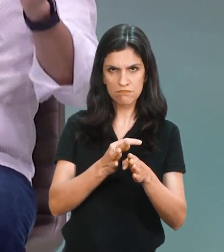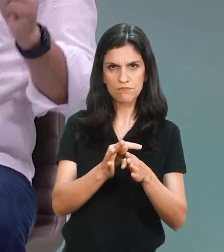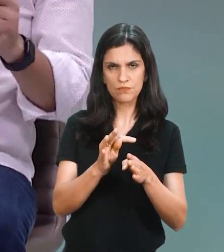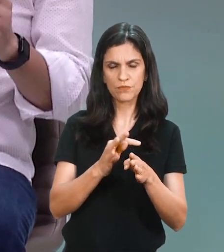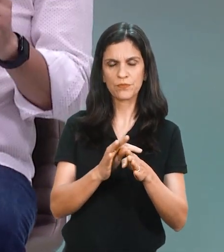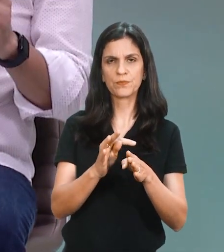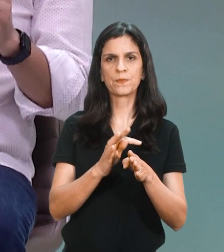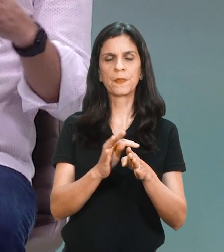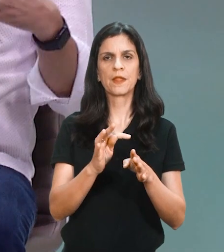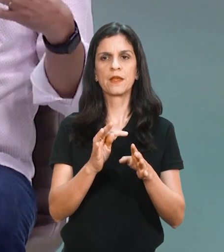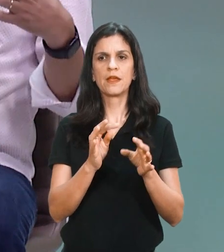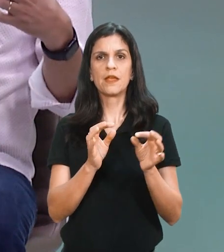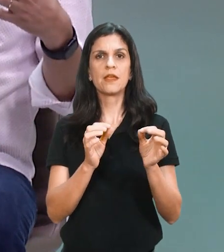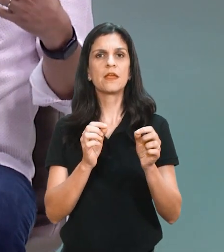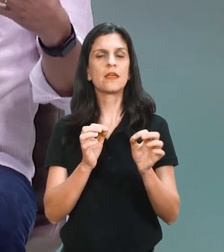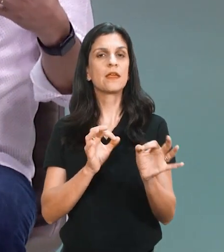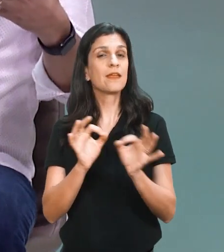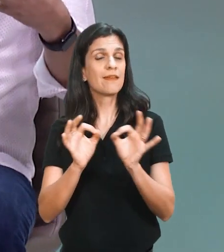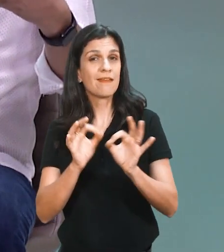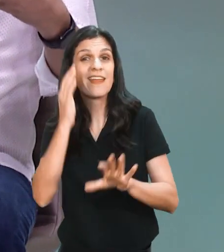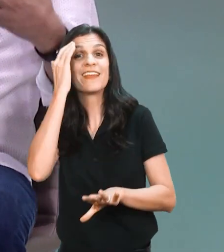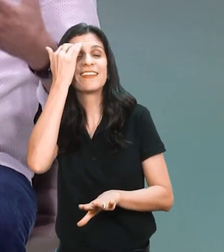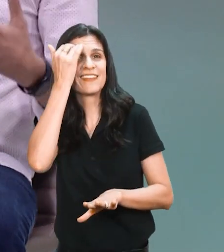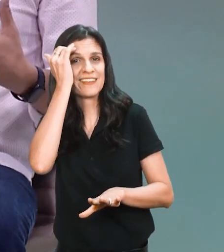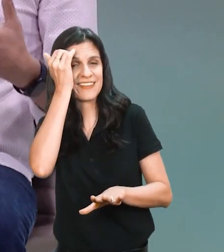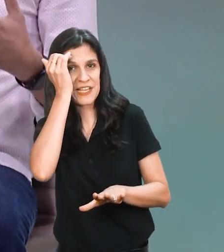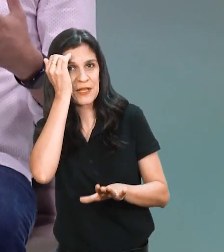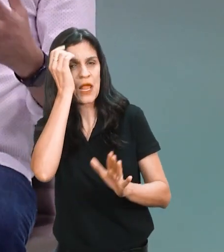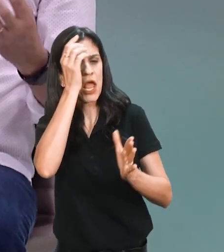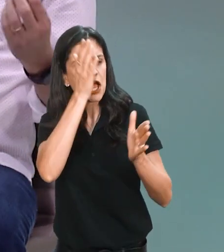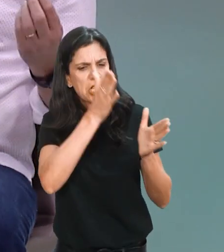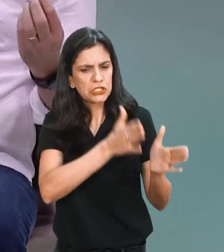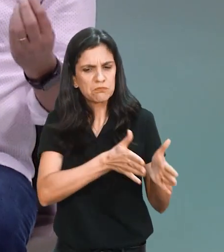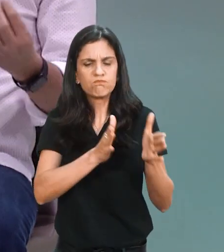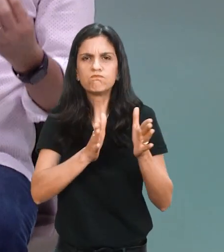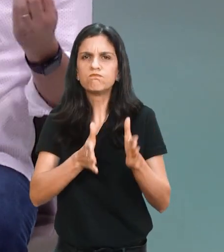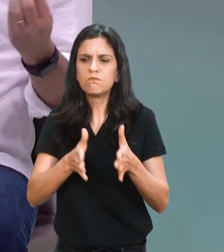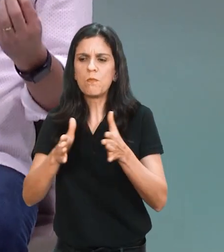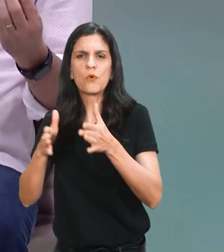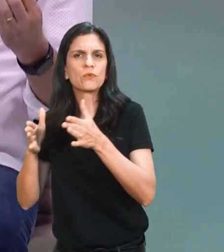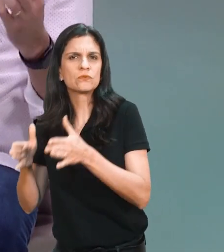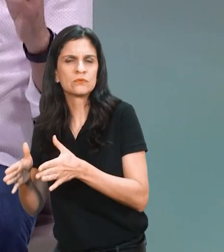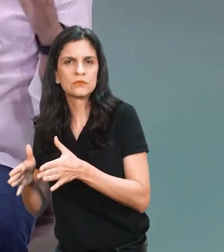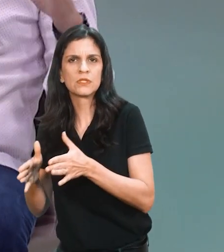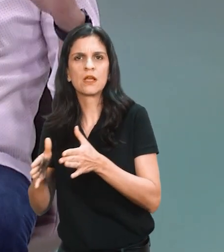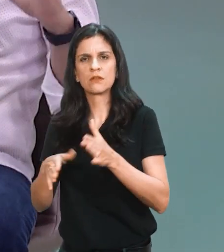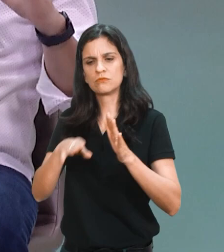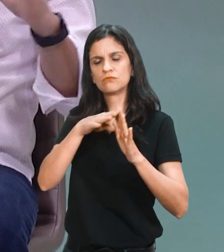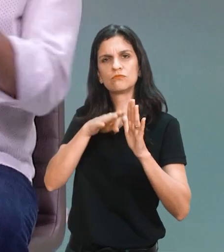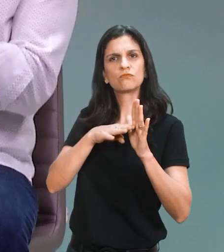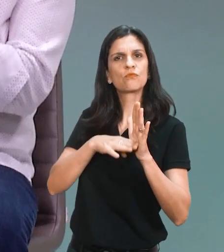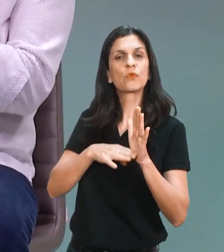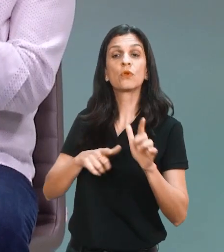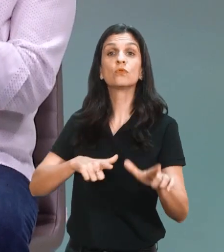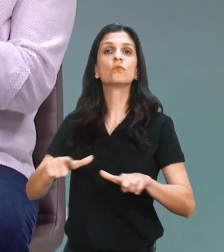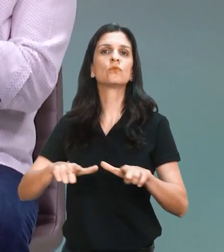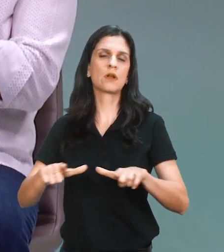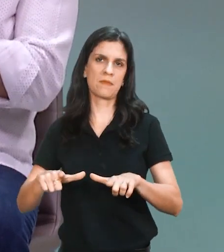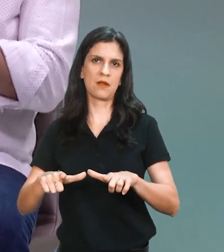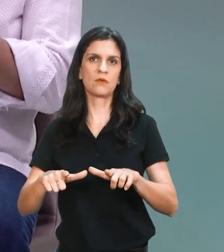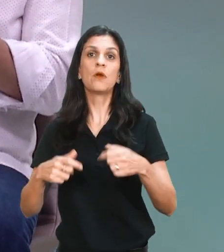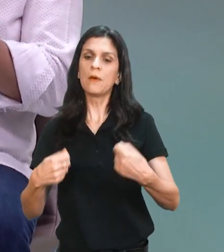esse processo do fluxograma, porque o que eu peguei, eu vi que é muito complexo. Então, nós precisamos